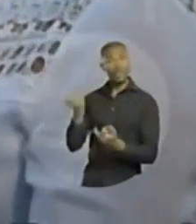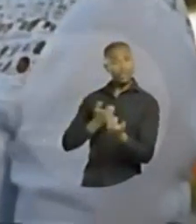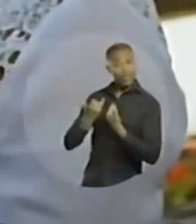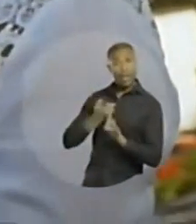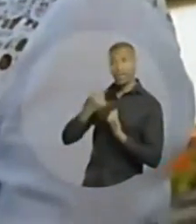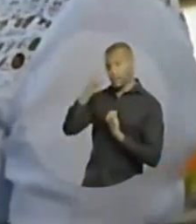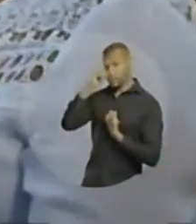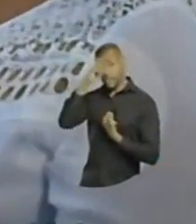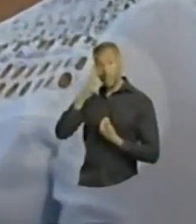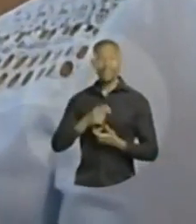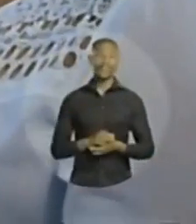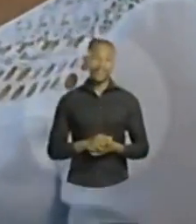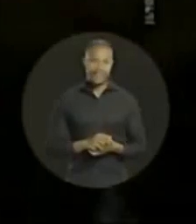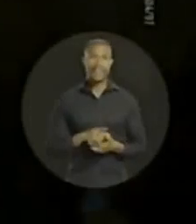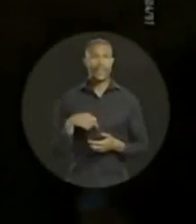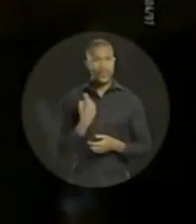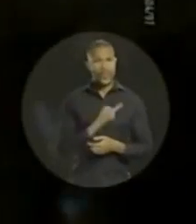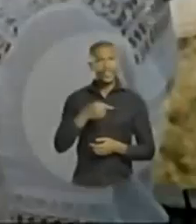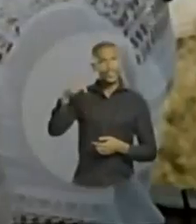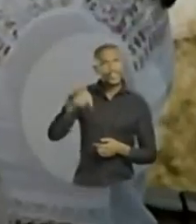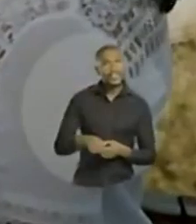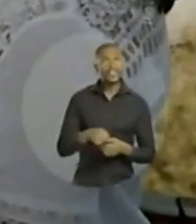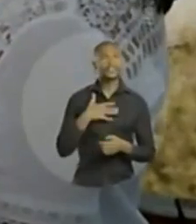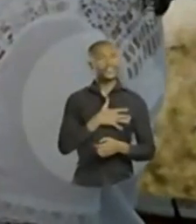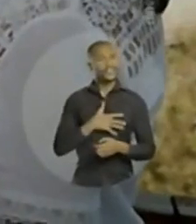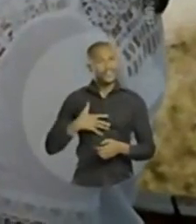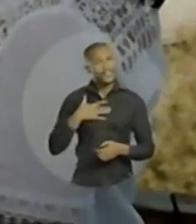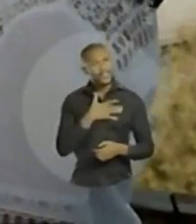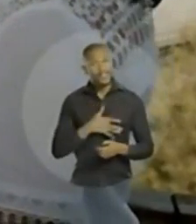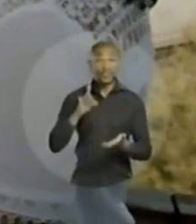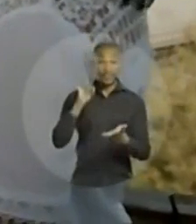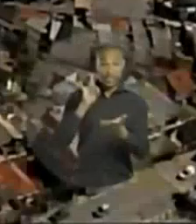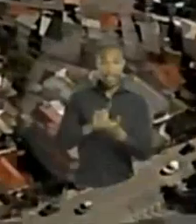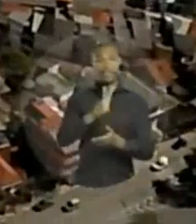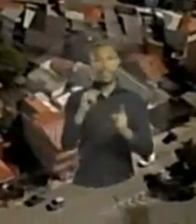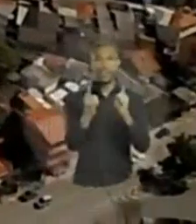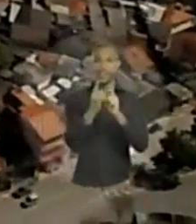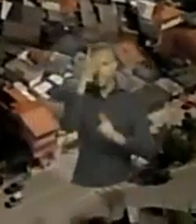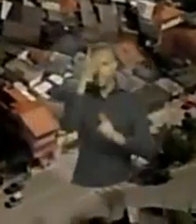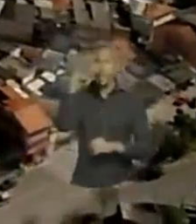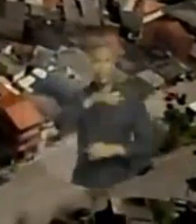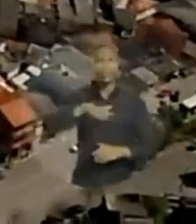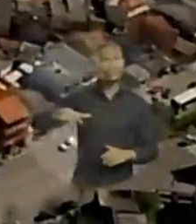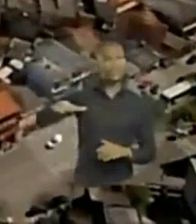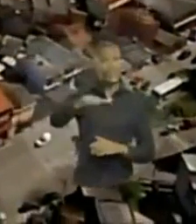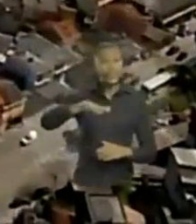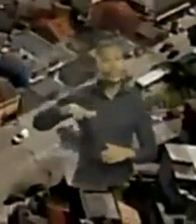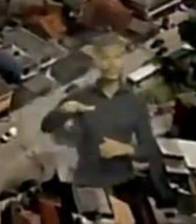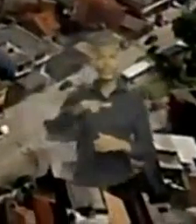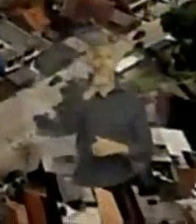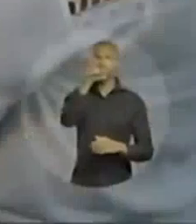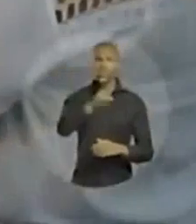falando desse hospital, né? Para nós, isso aqui está sendo uma satisfação enorme, porque vai atender todo o pessoal aqui